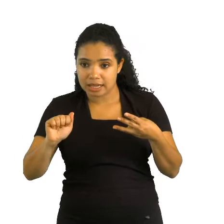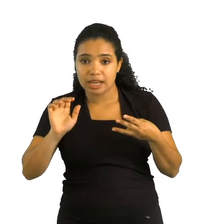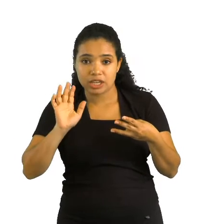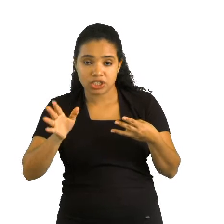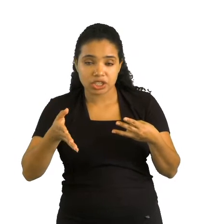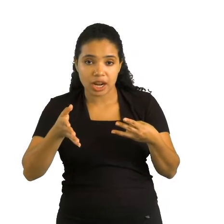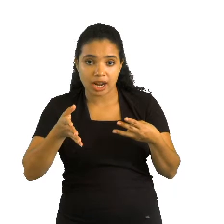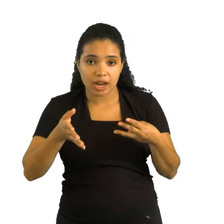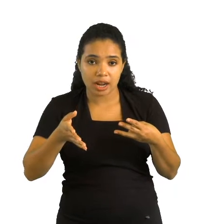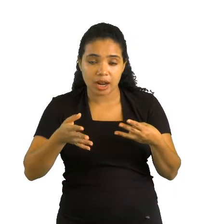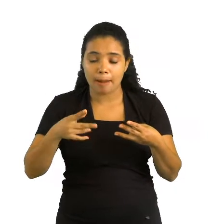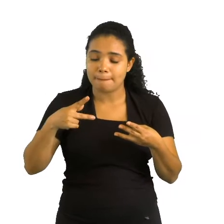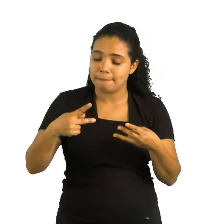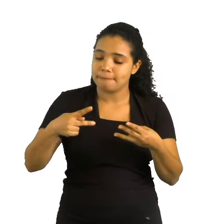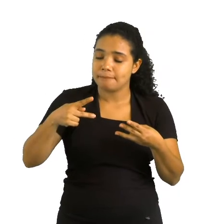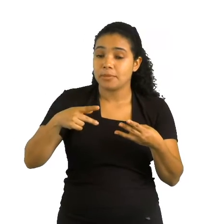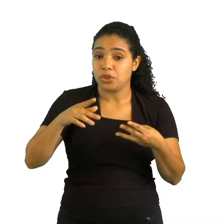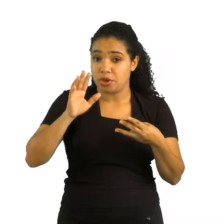Vamos repetir?